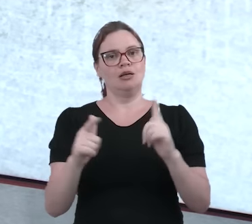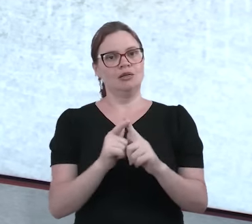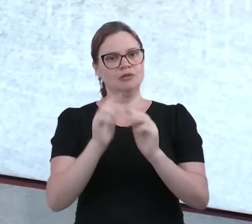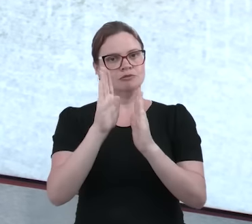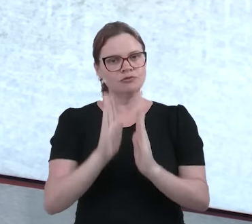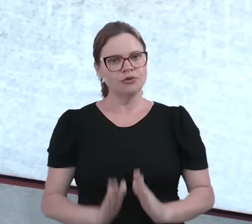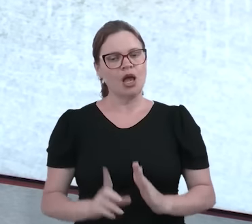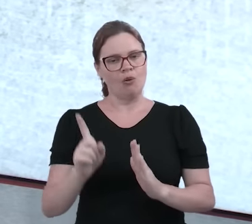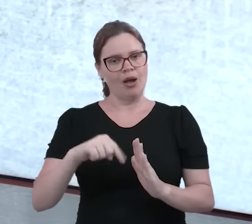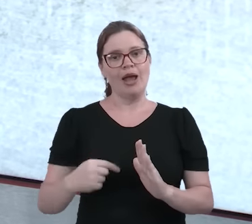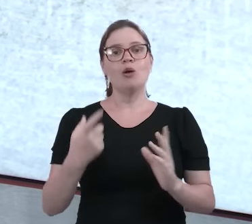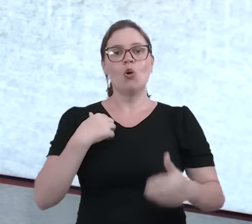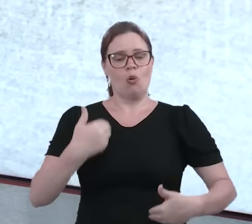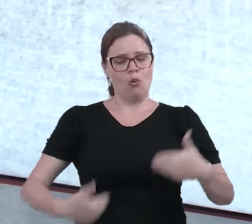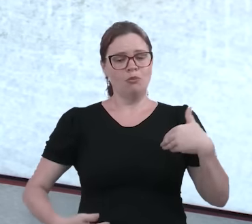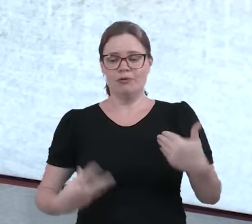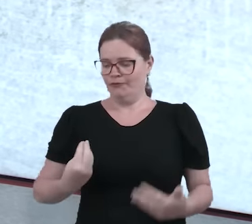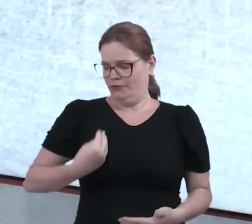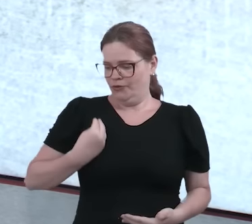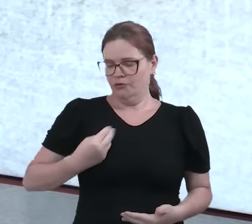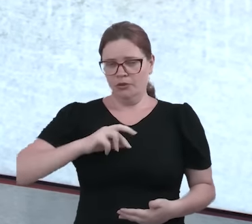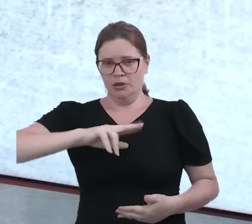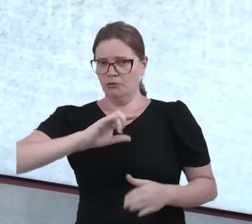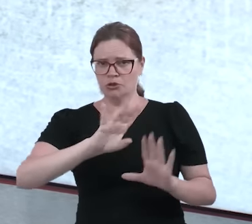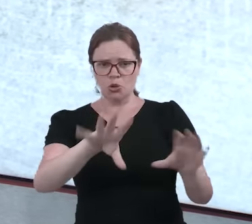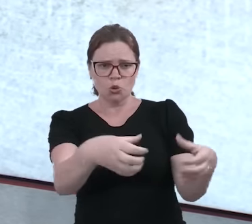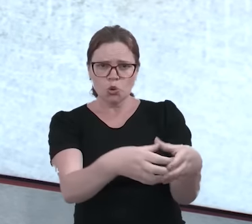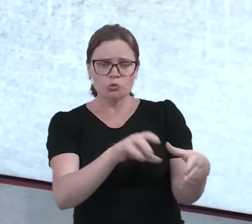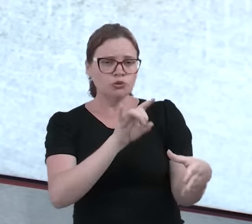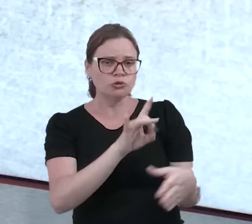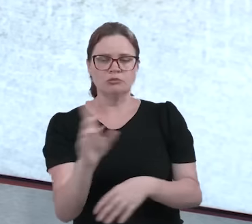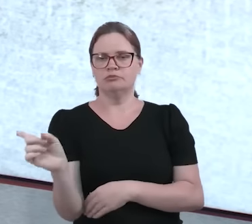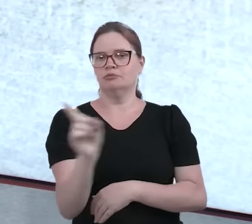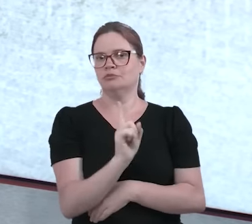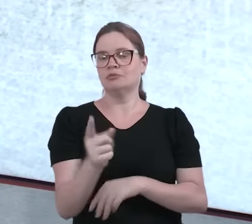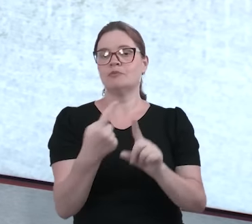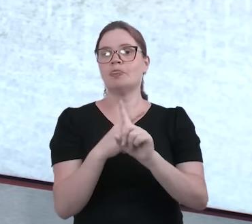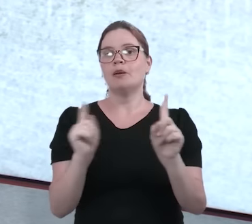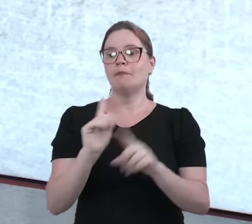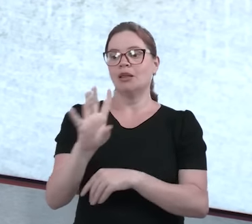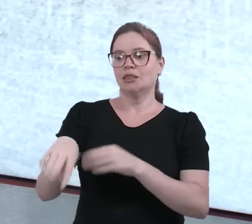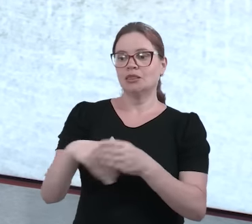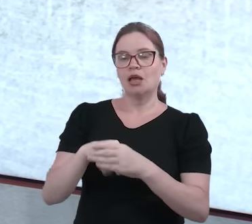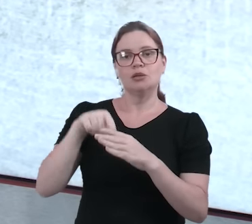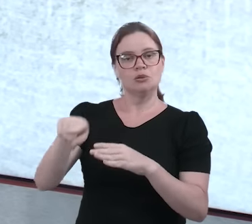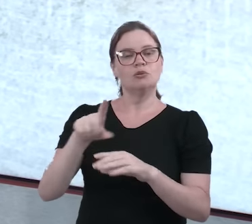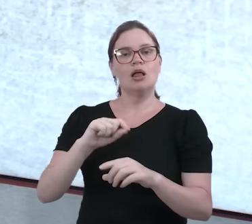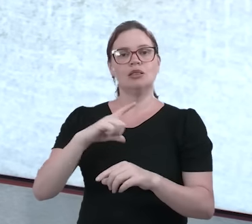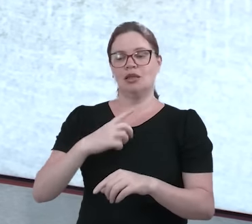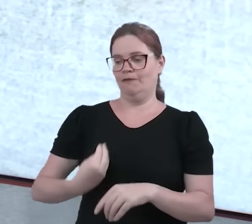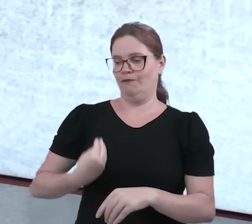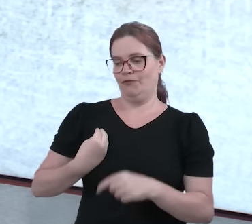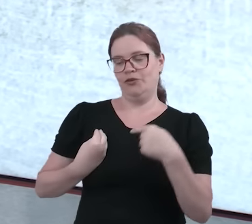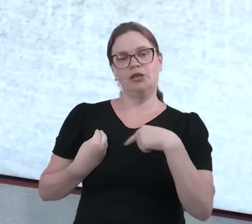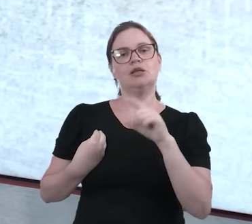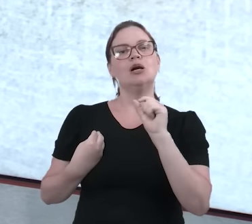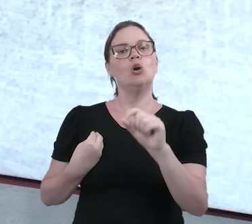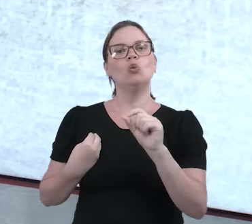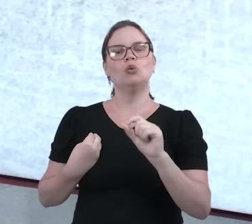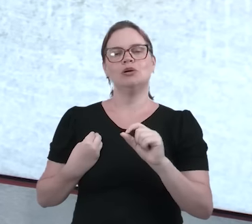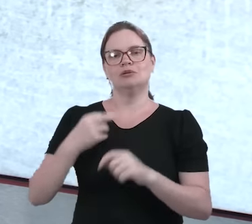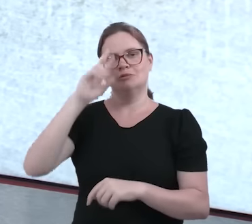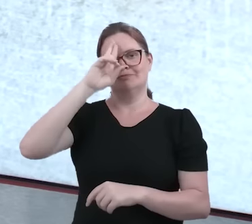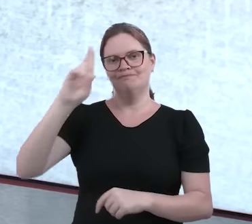e não uma mera corporação. Por quê? Porque nela circula a vida, e essa vida é a presença de